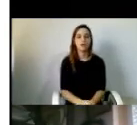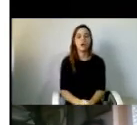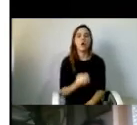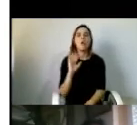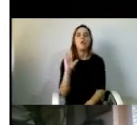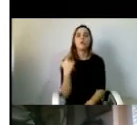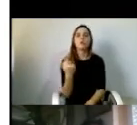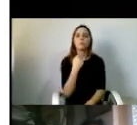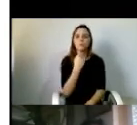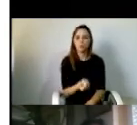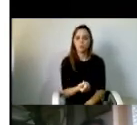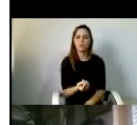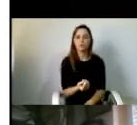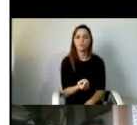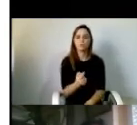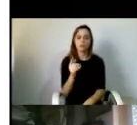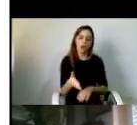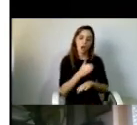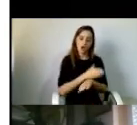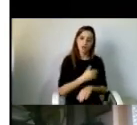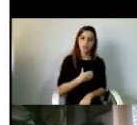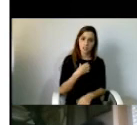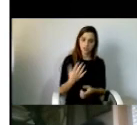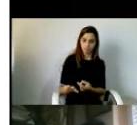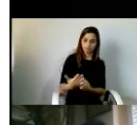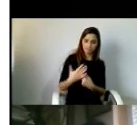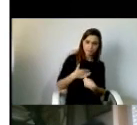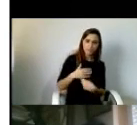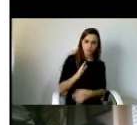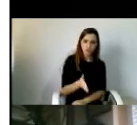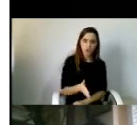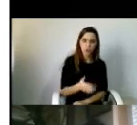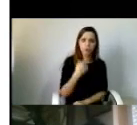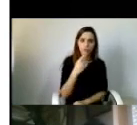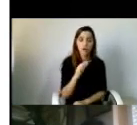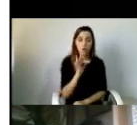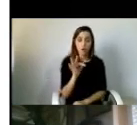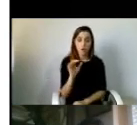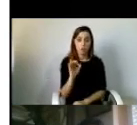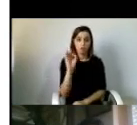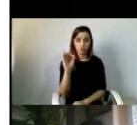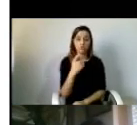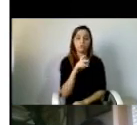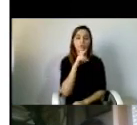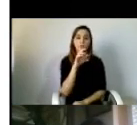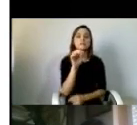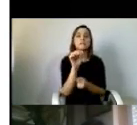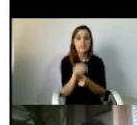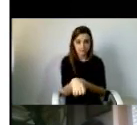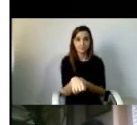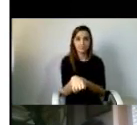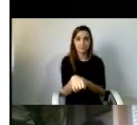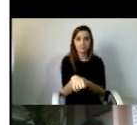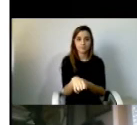Quando perguntámos se já se tinham sentido discriminados ou discriminadas, 44% responderam que sim